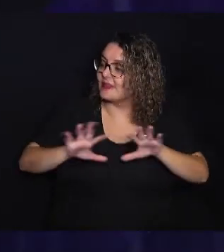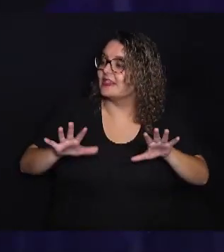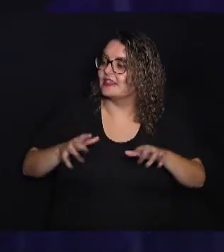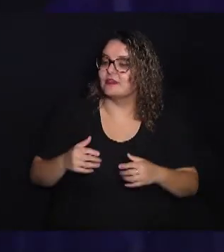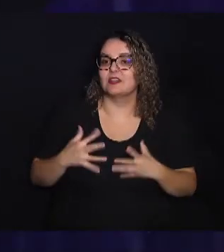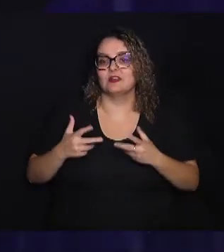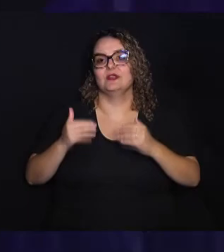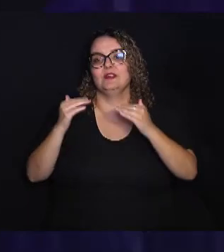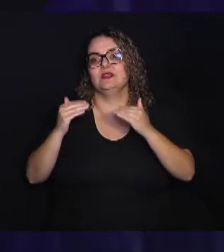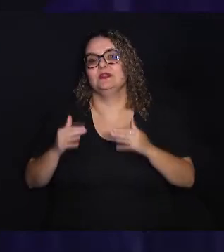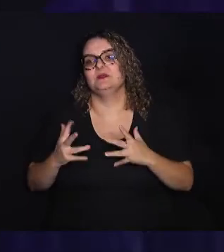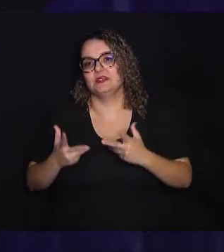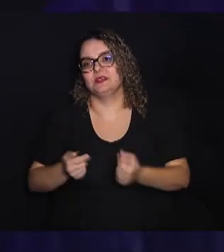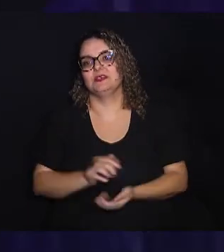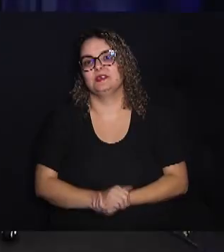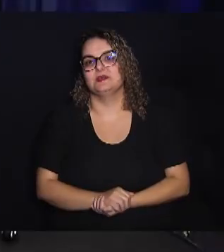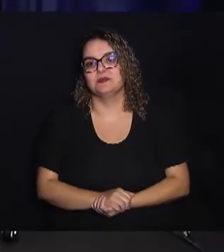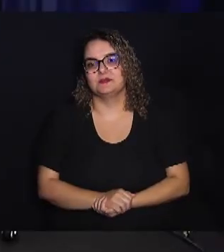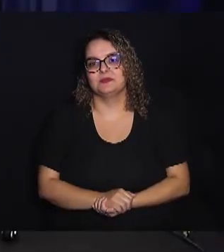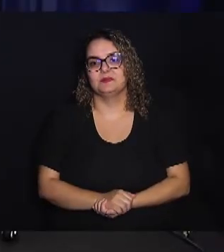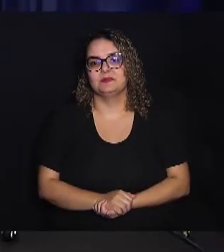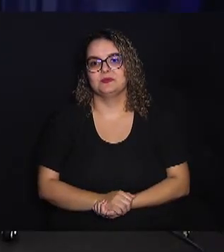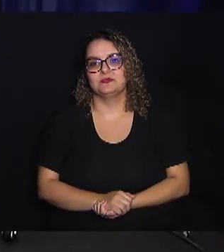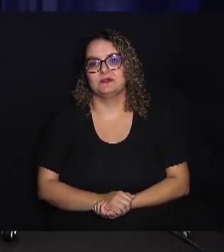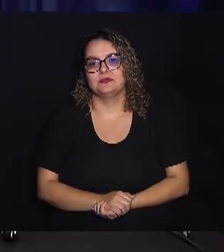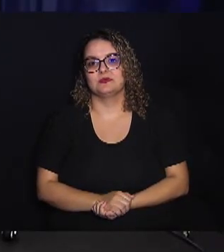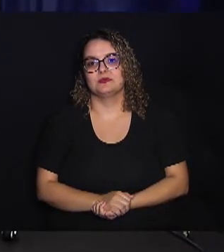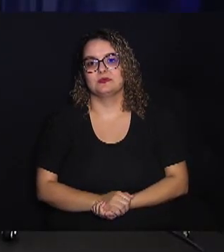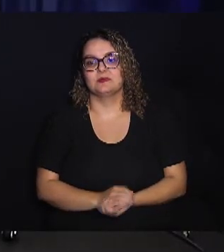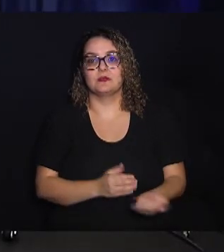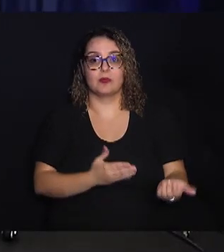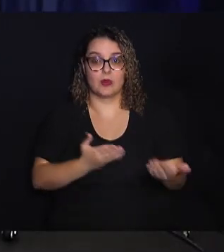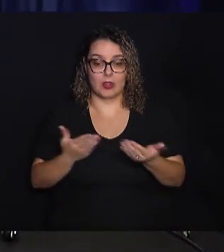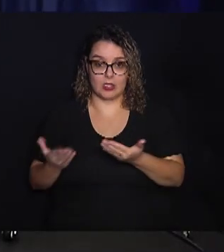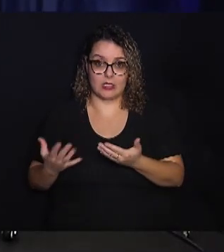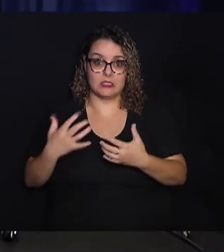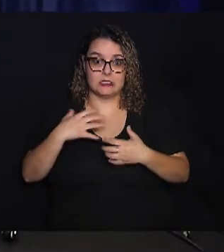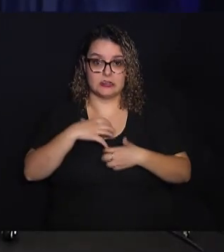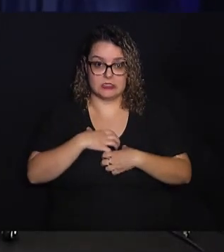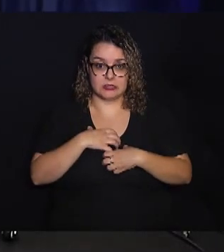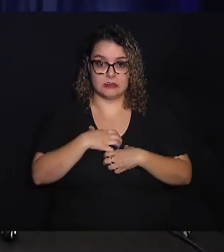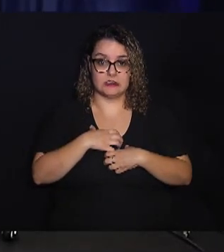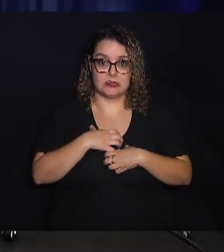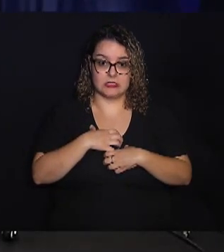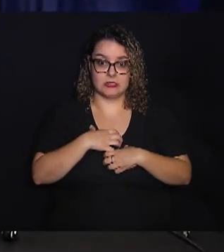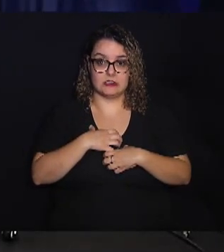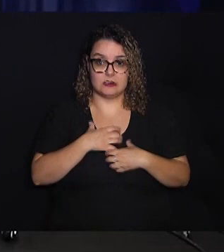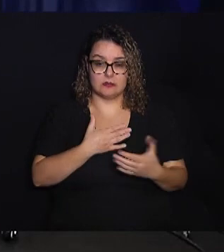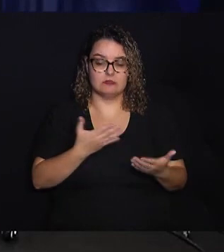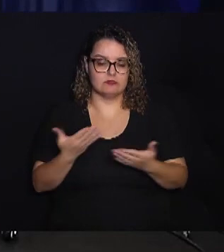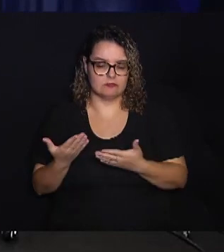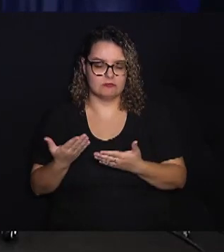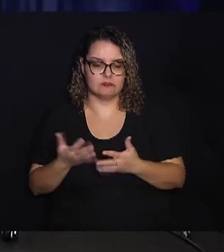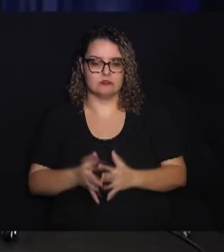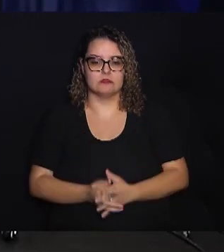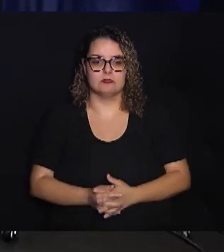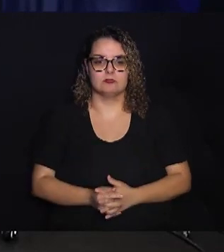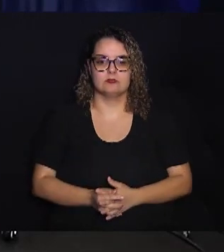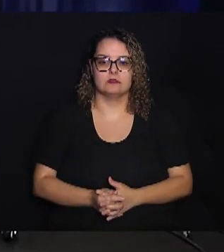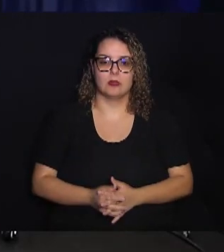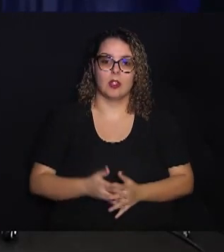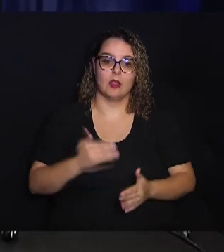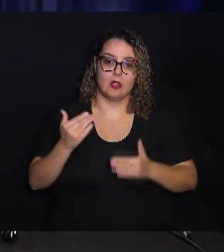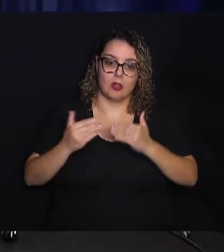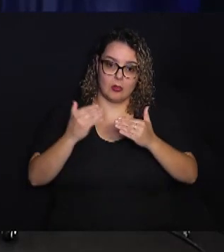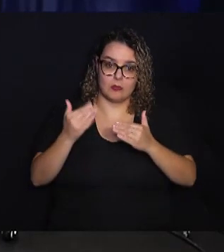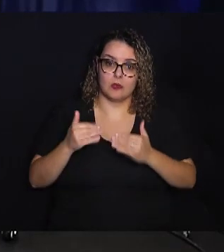níveis para todo mundo, né? E os espetáculos, vocês sentem que esses espetáculos que são mais promovidos